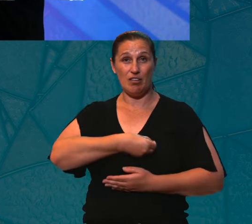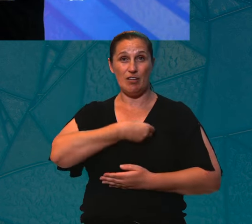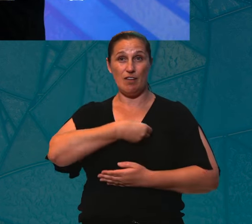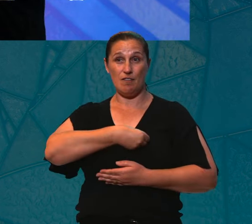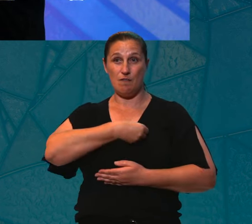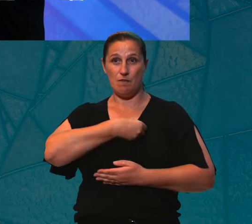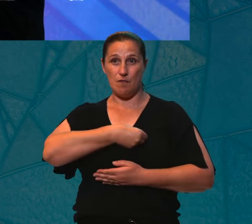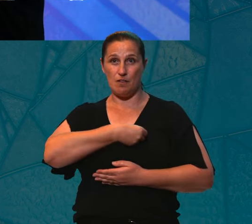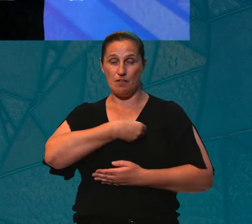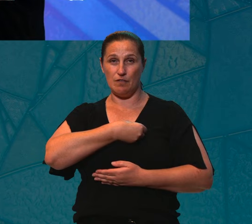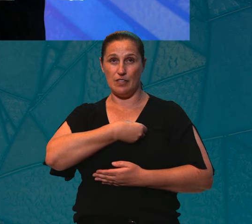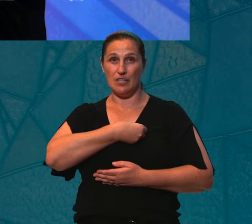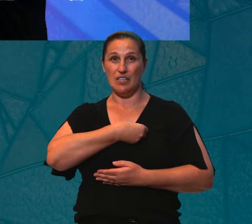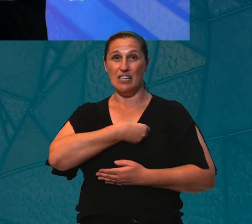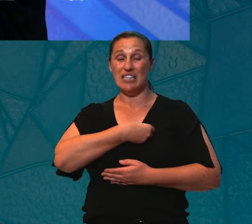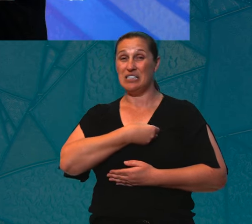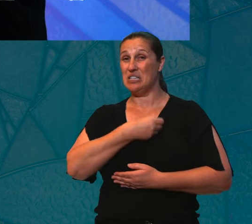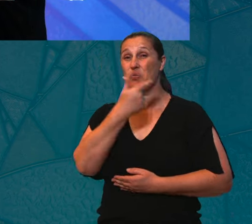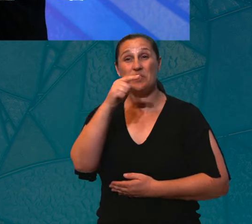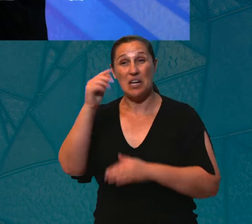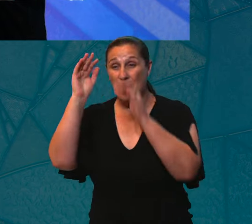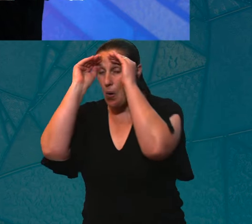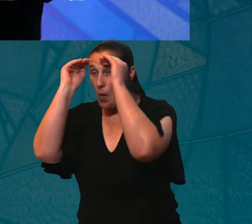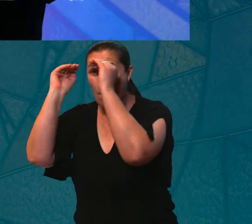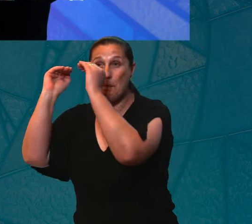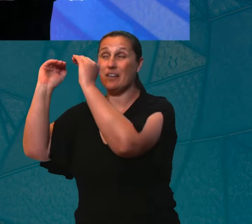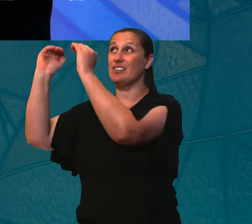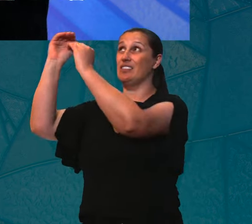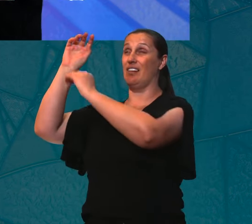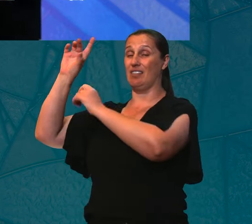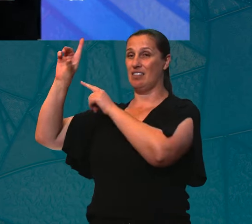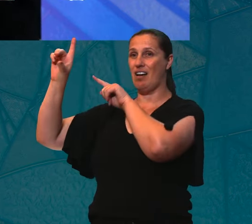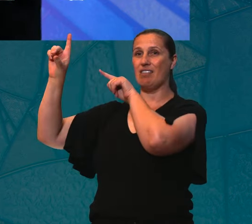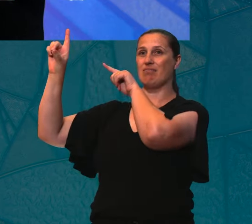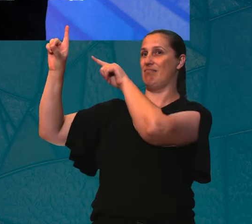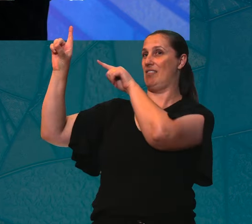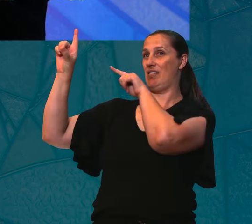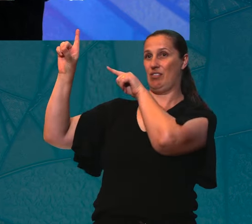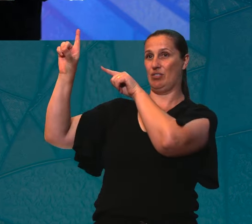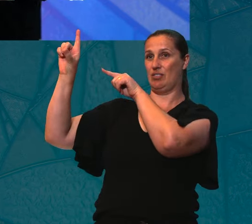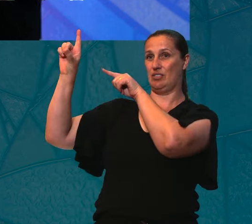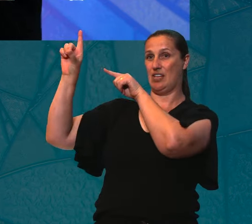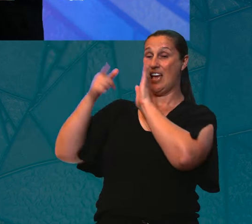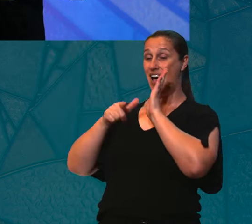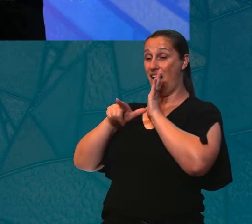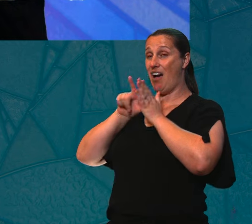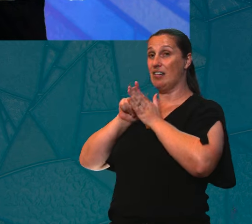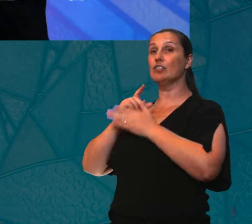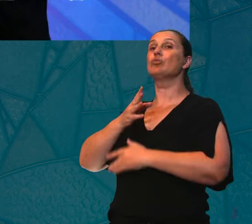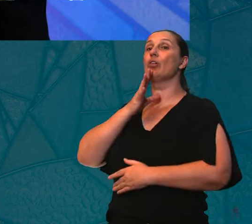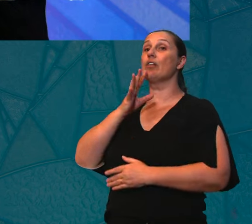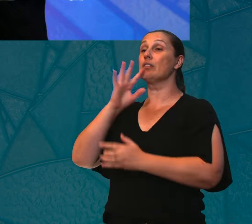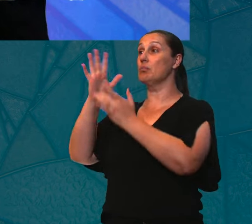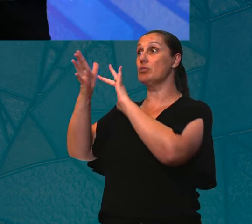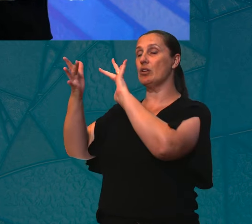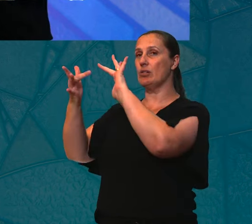na desobediência anteriormente antes de conhecermos Jesus